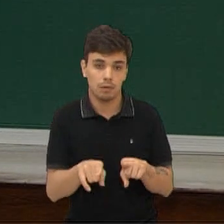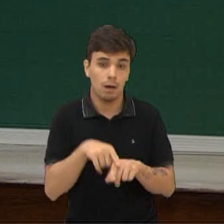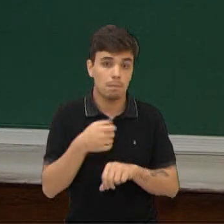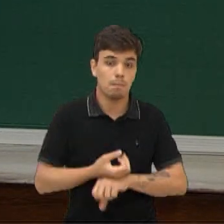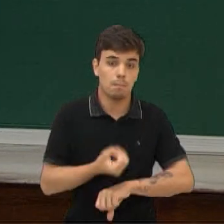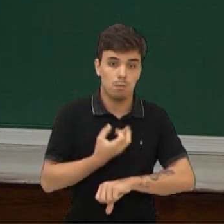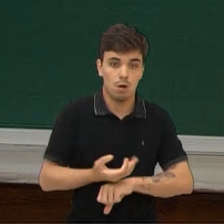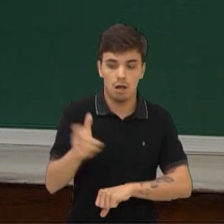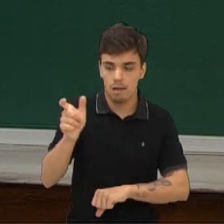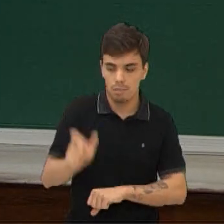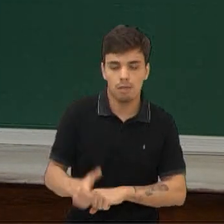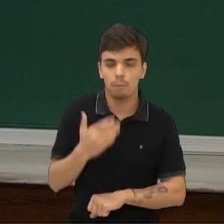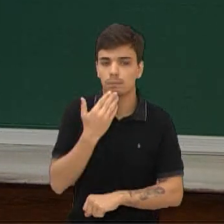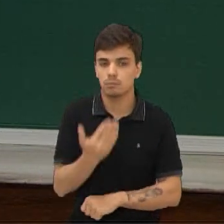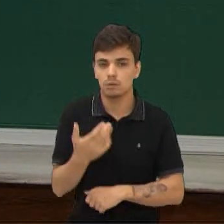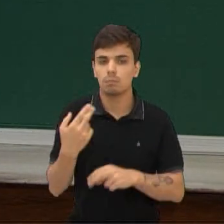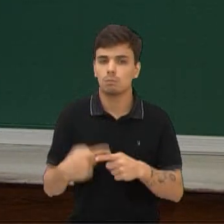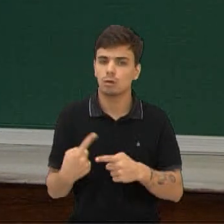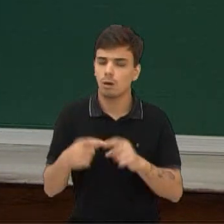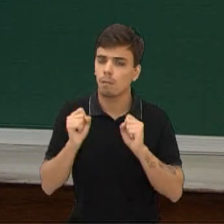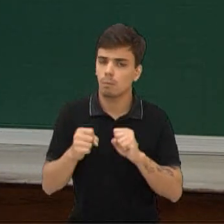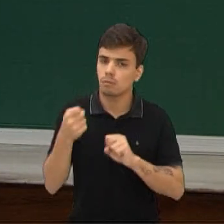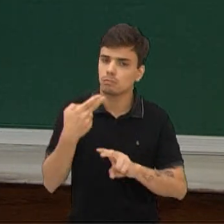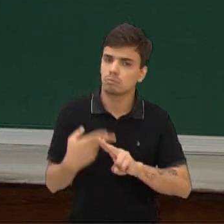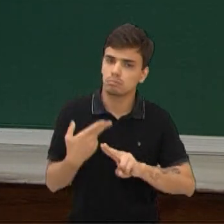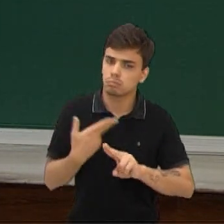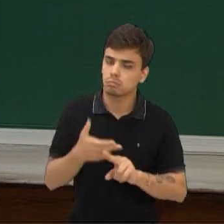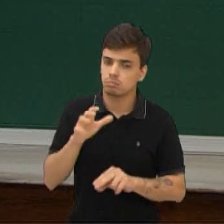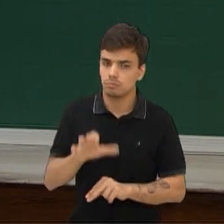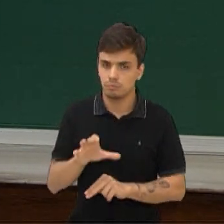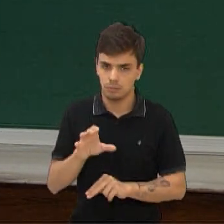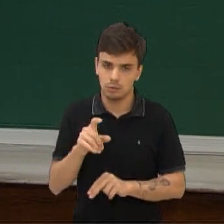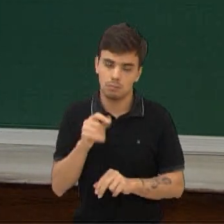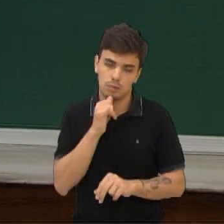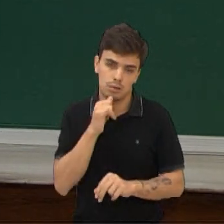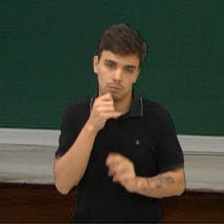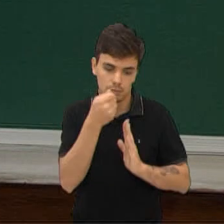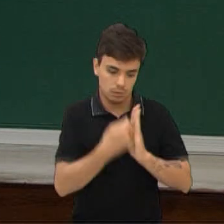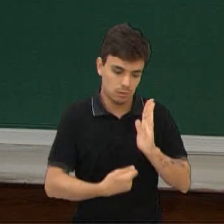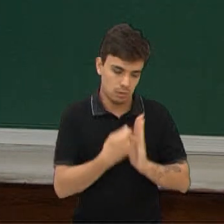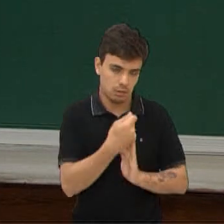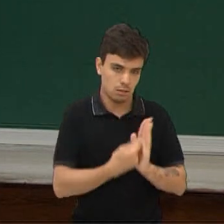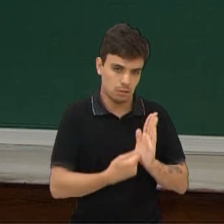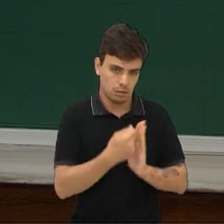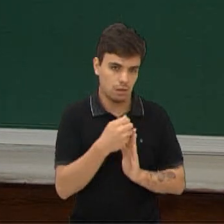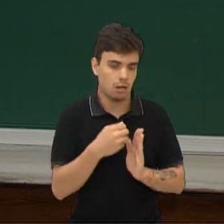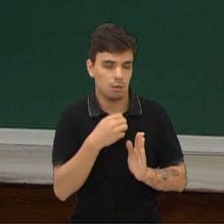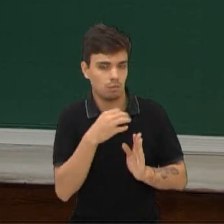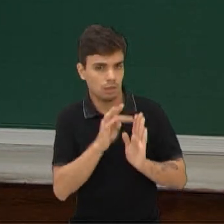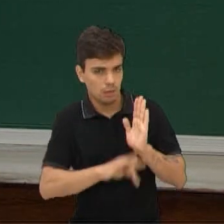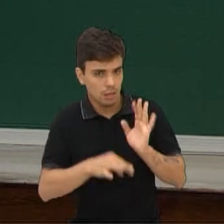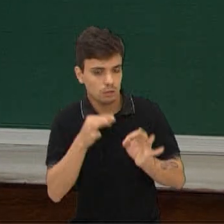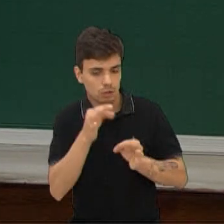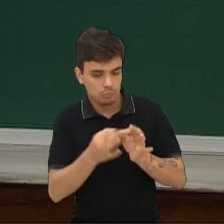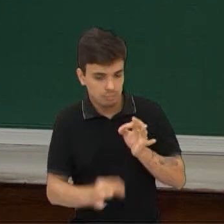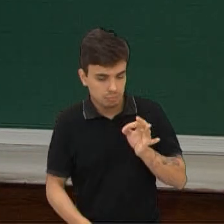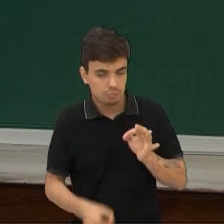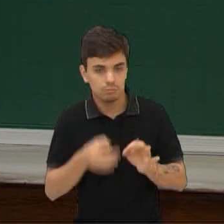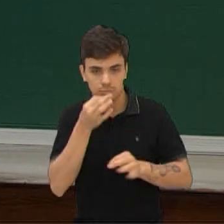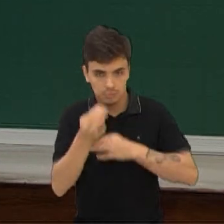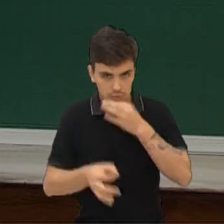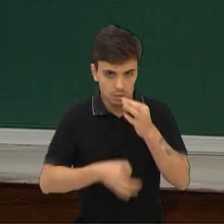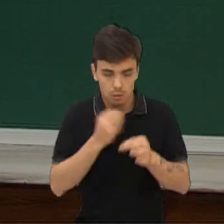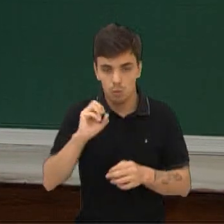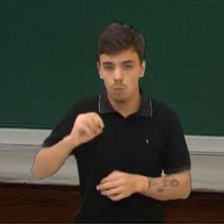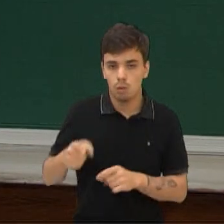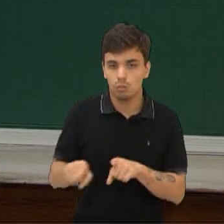Por quê? Porque ele pode usar essas repetições que não ficaria bem, por exemplo, numa redação dissertativa argumentativa, que não ficaria bem em, de